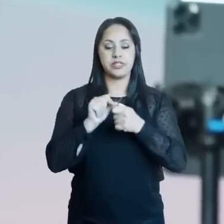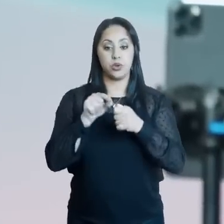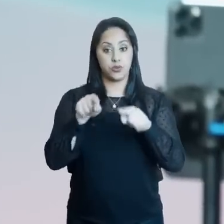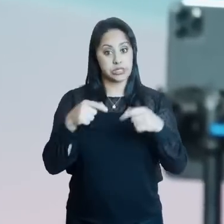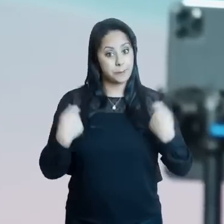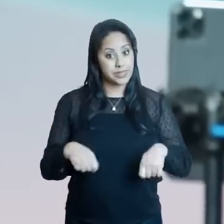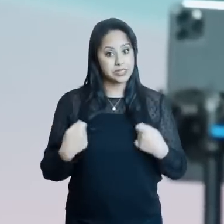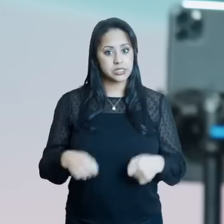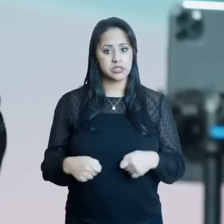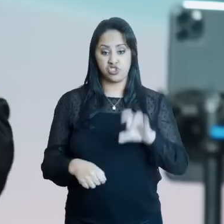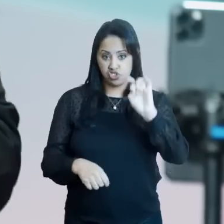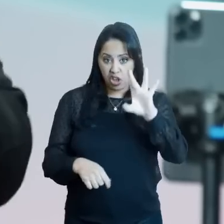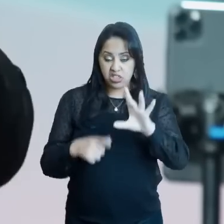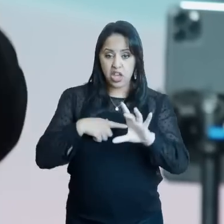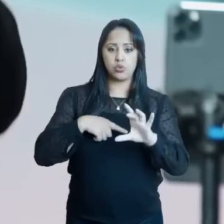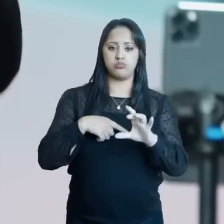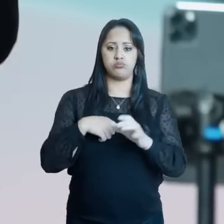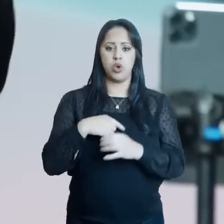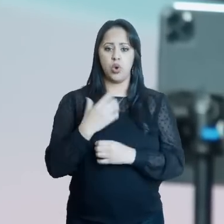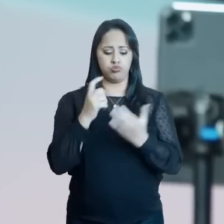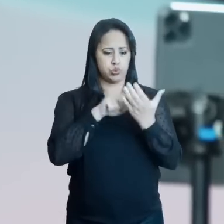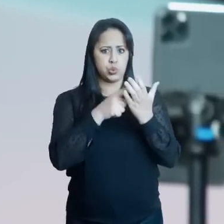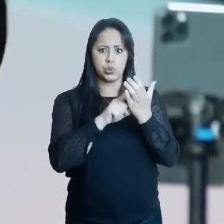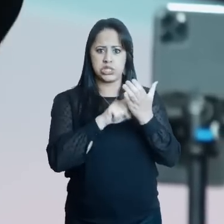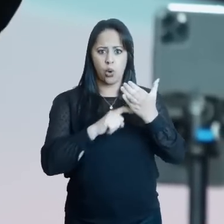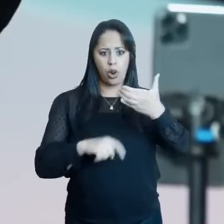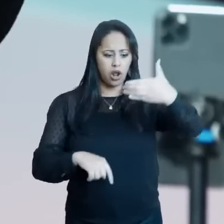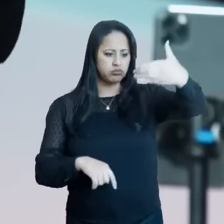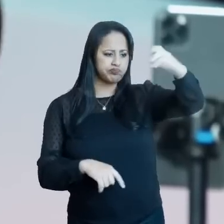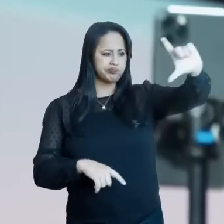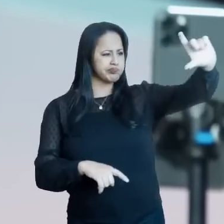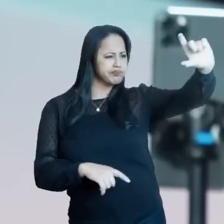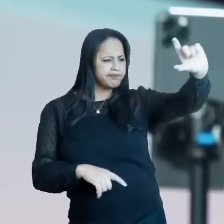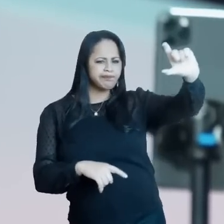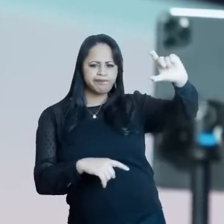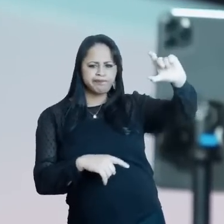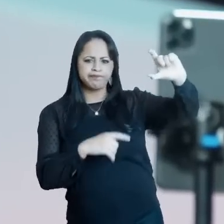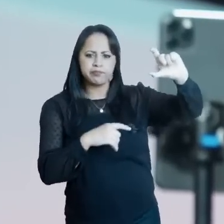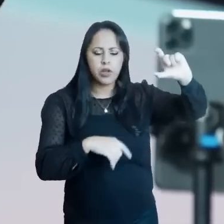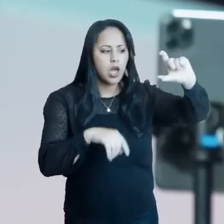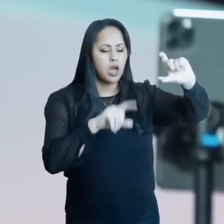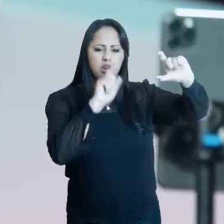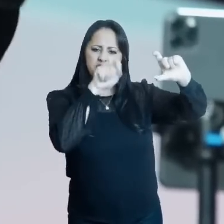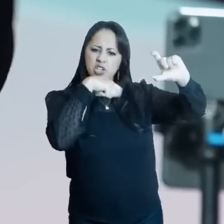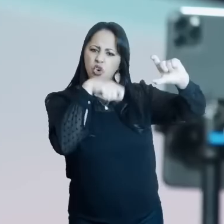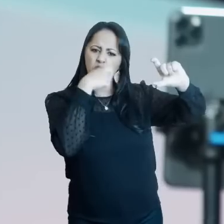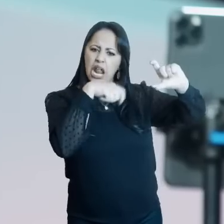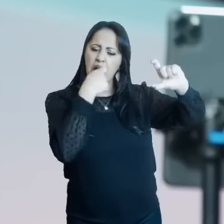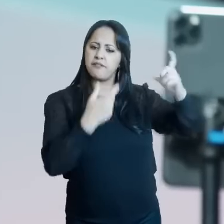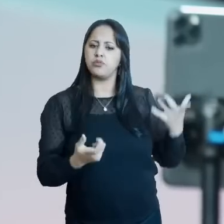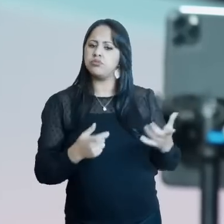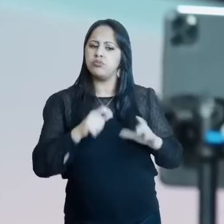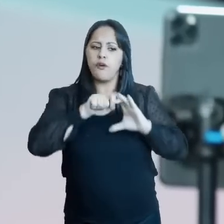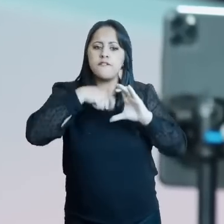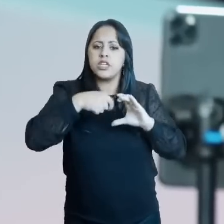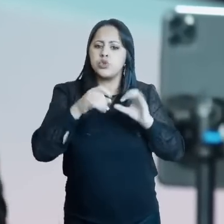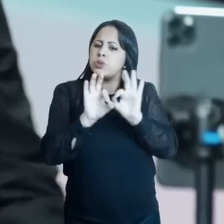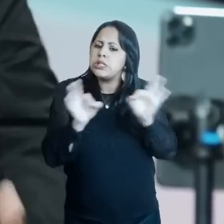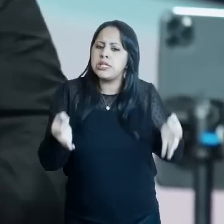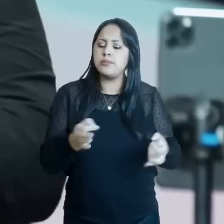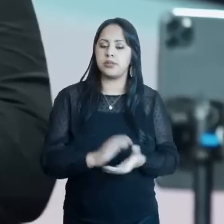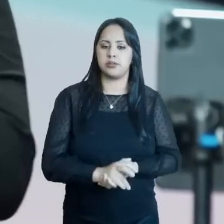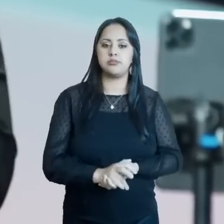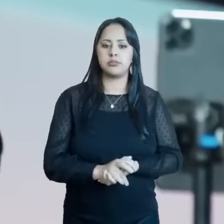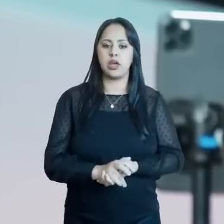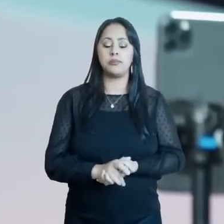tem hoje é só o seu celular, pega seu celular, vira ele de ladinho, grava, entrega o conteúdo no formato de lado para o YouTube. Pega seu celular, coloca